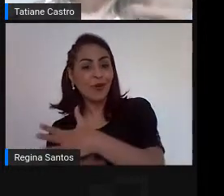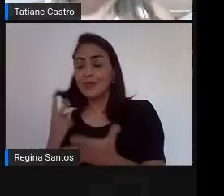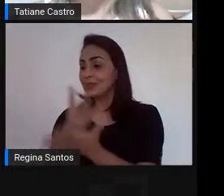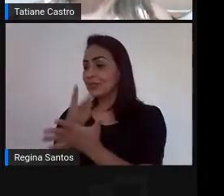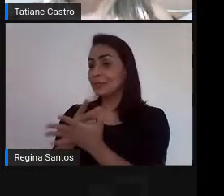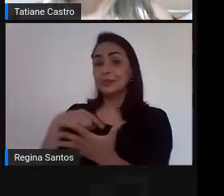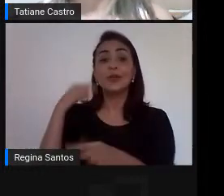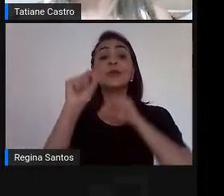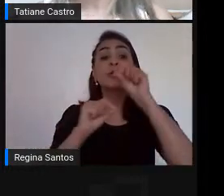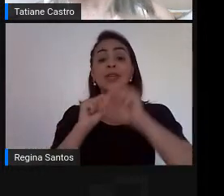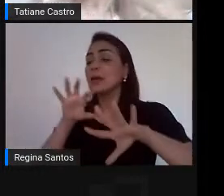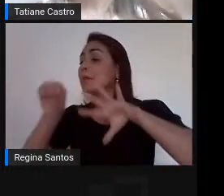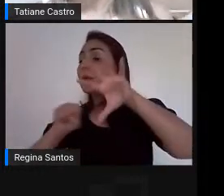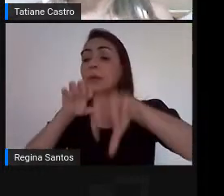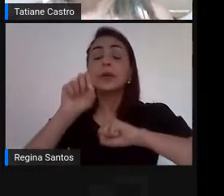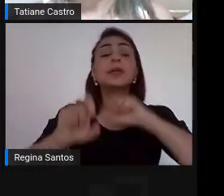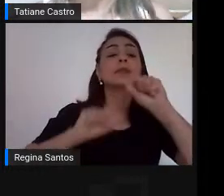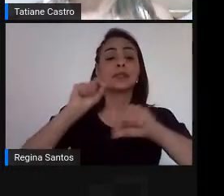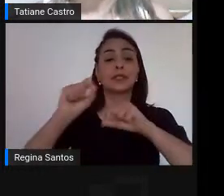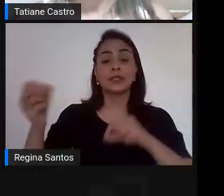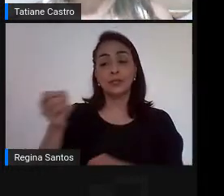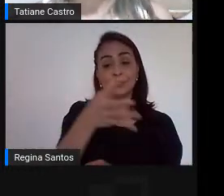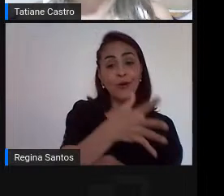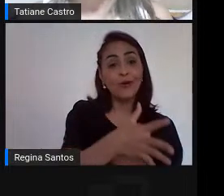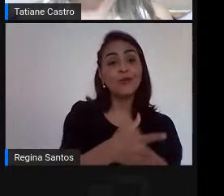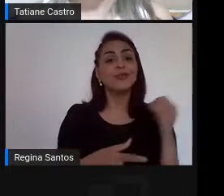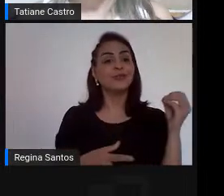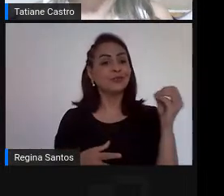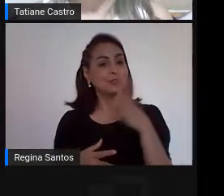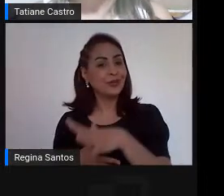um novo genuíno, um novo que